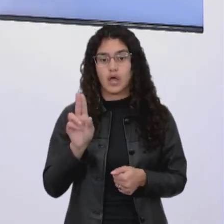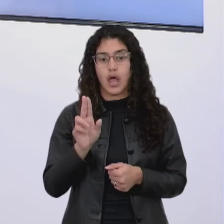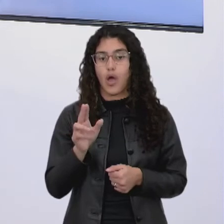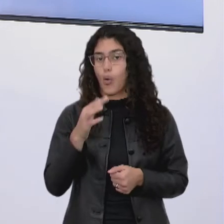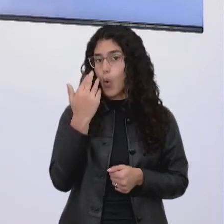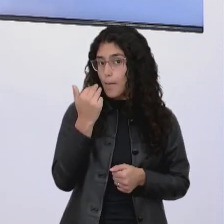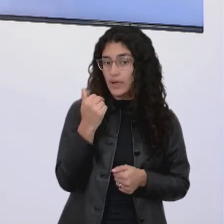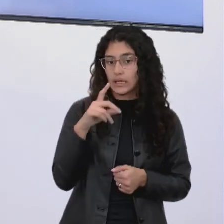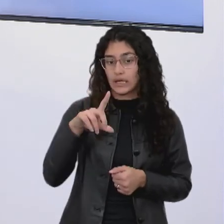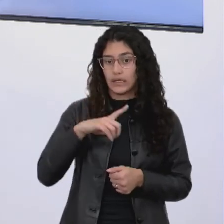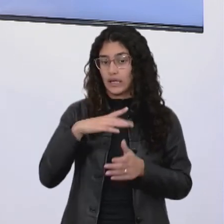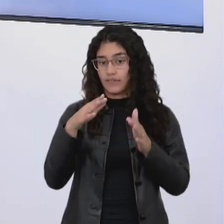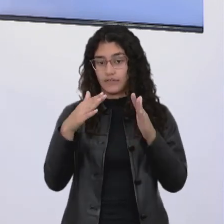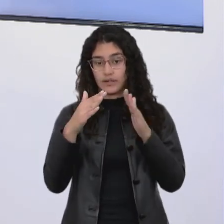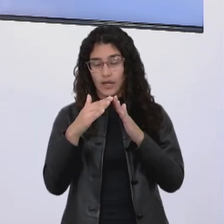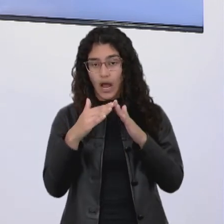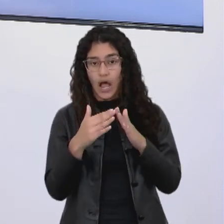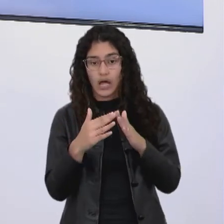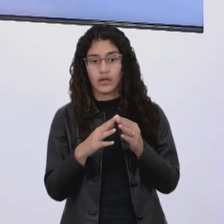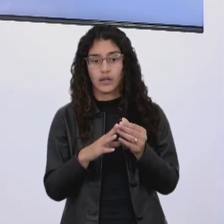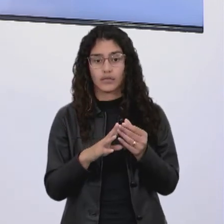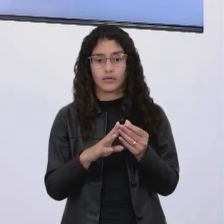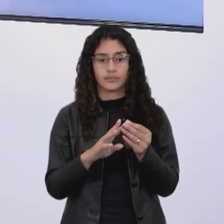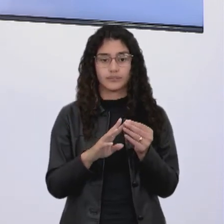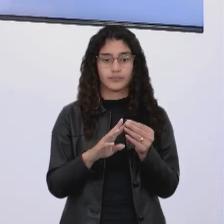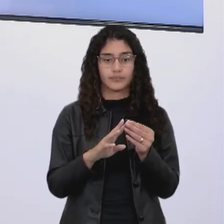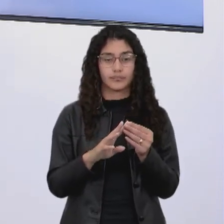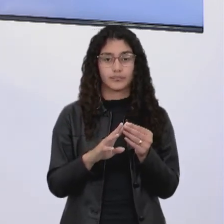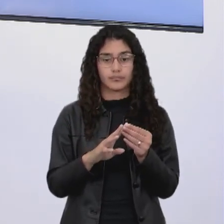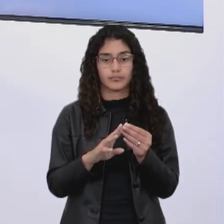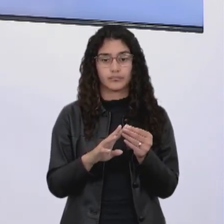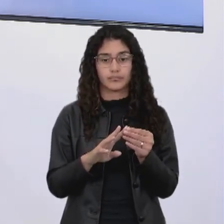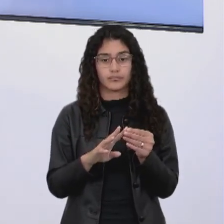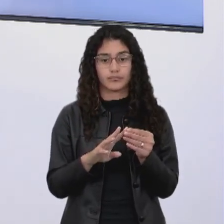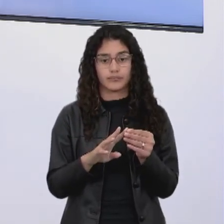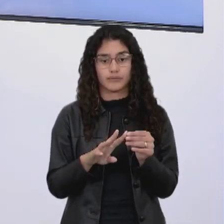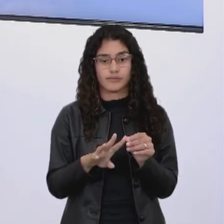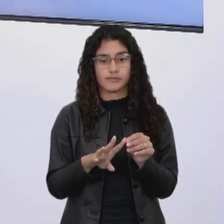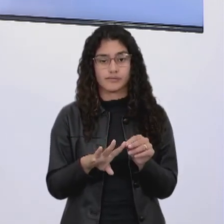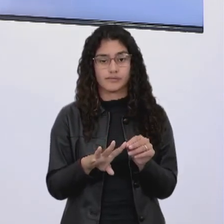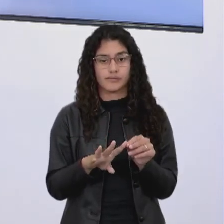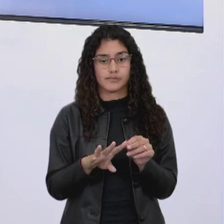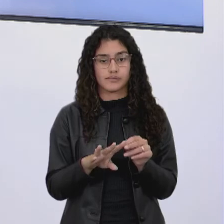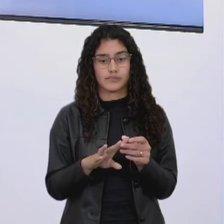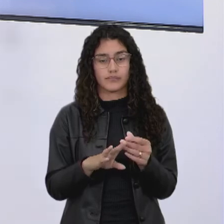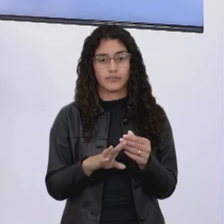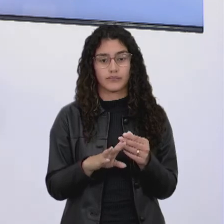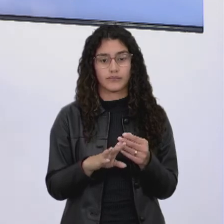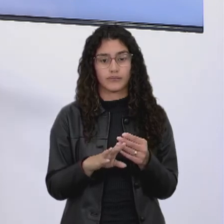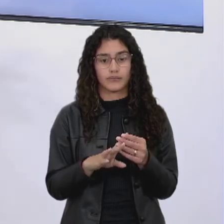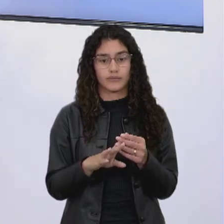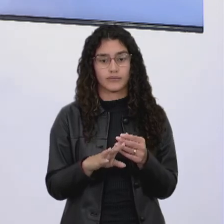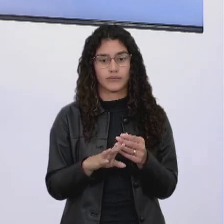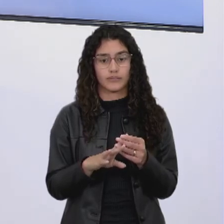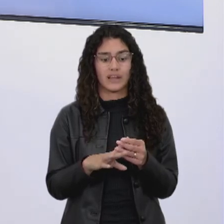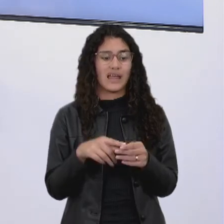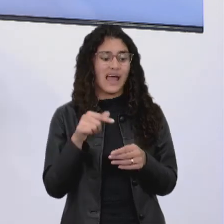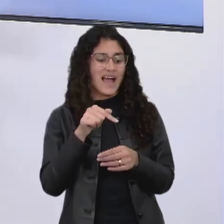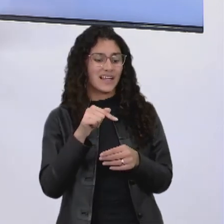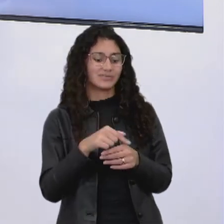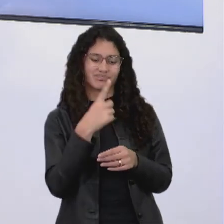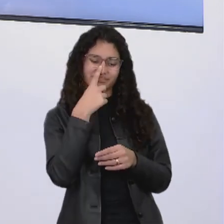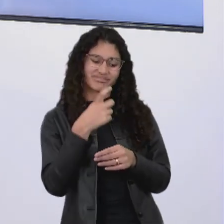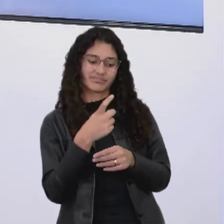resto não no sentido de, tipo, alimentos feios, nada do tipo, mas alimentos que tipo, tá meio estragado isso aqui,